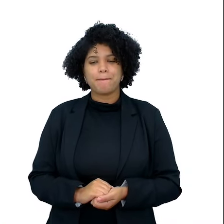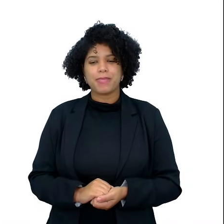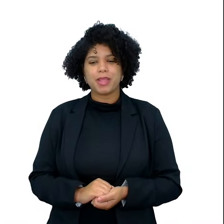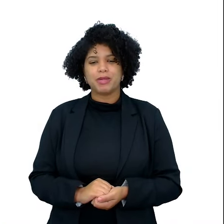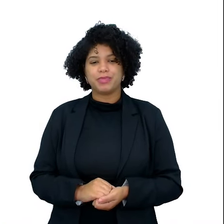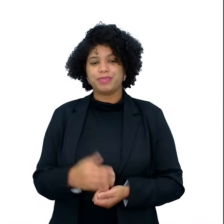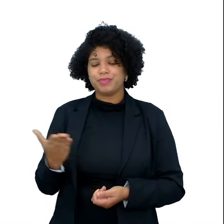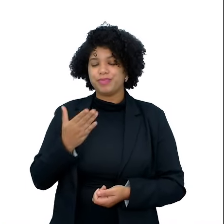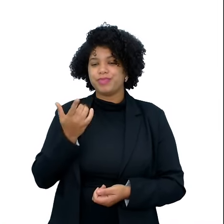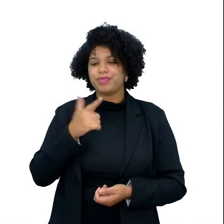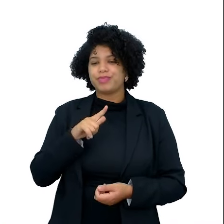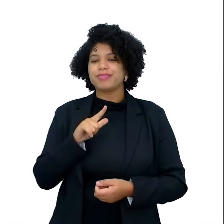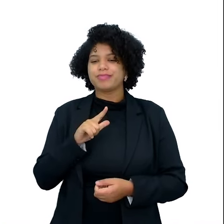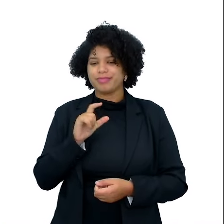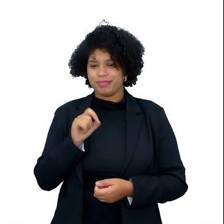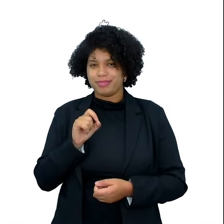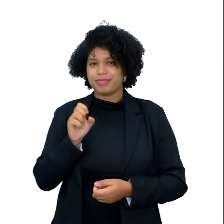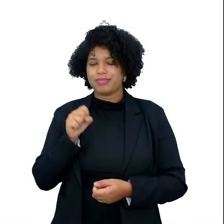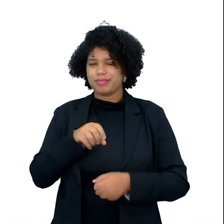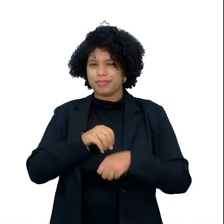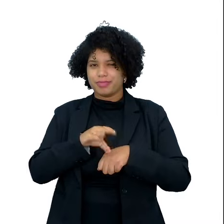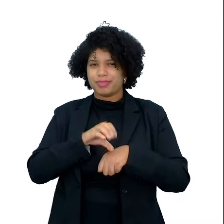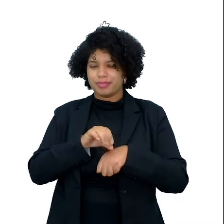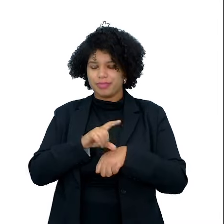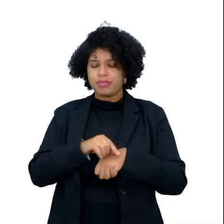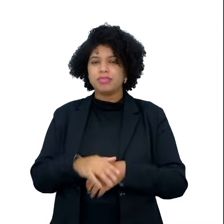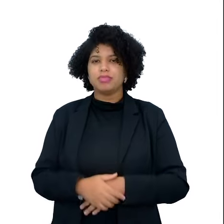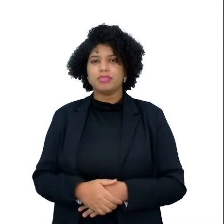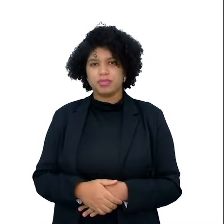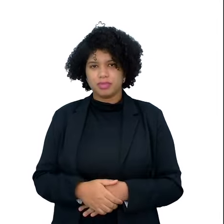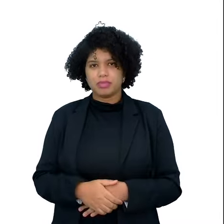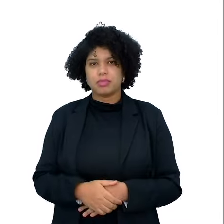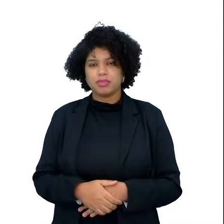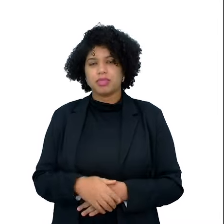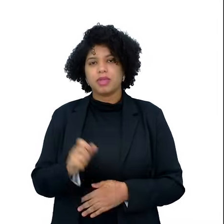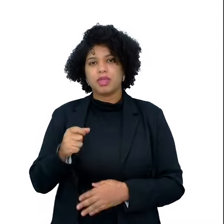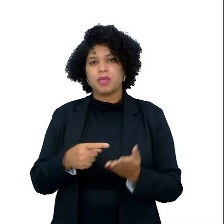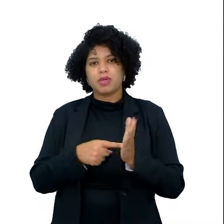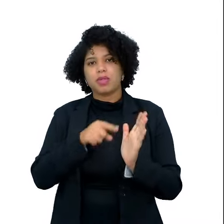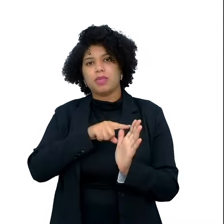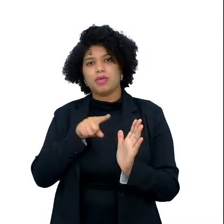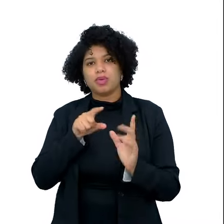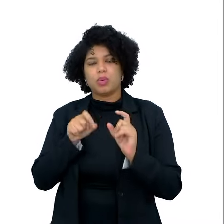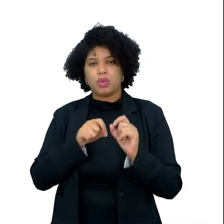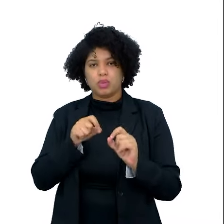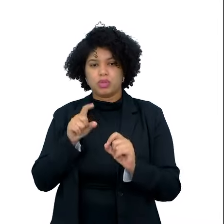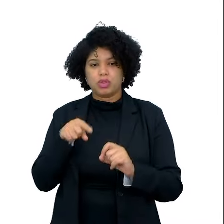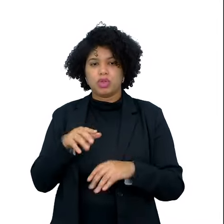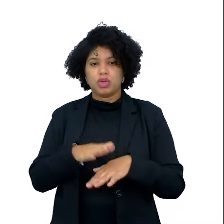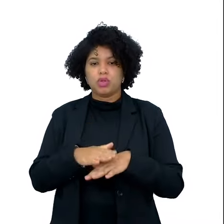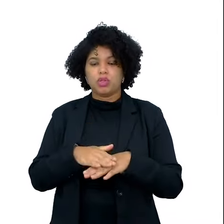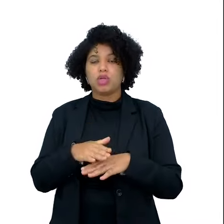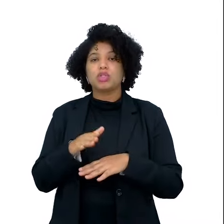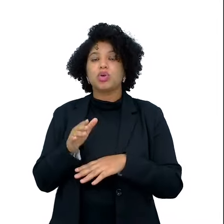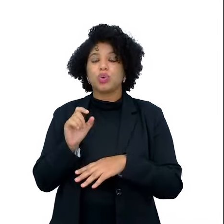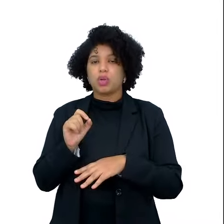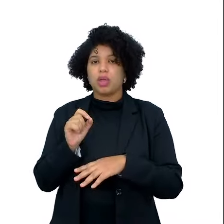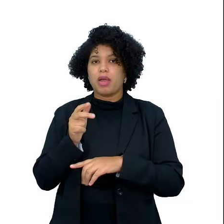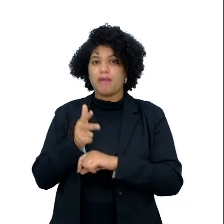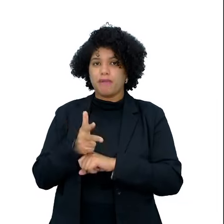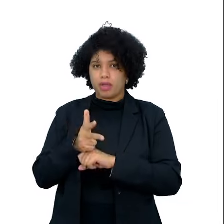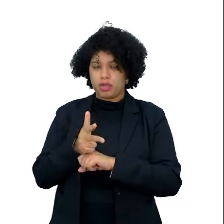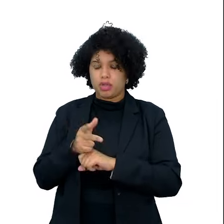outro recurso, uma outra sugestão aqui que eu trago para vocês é um vídeo do Manual